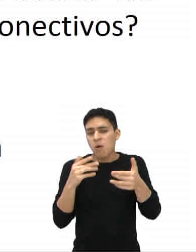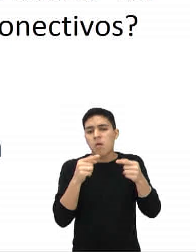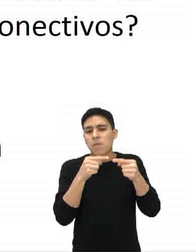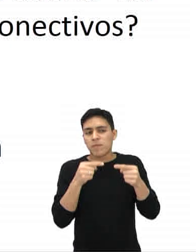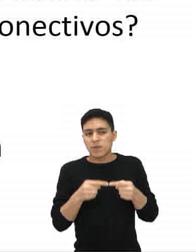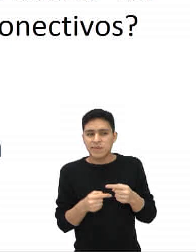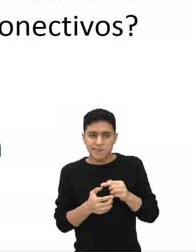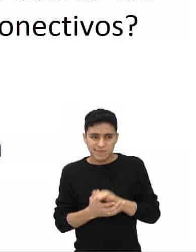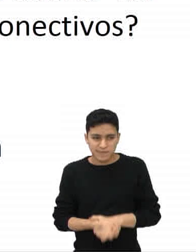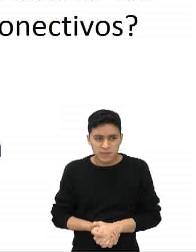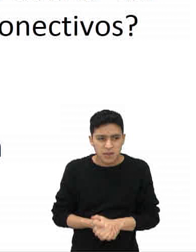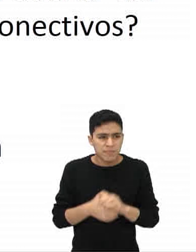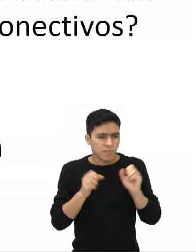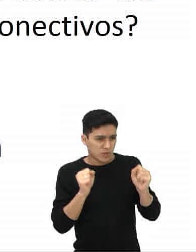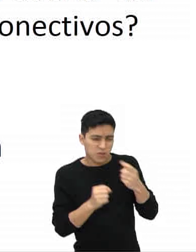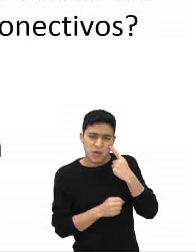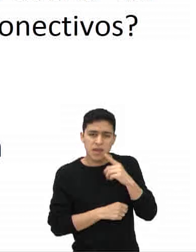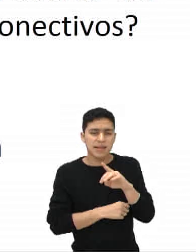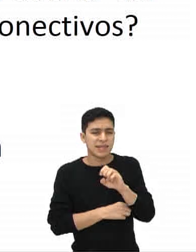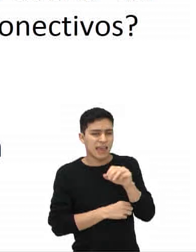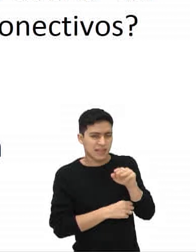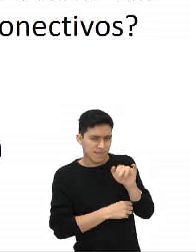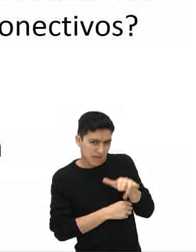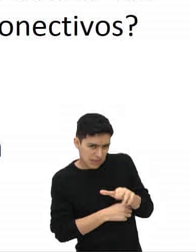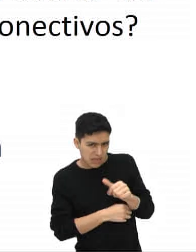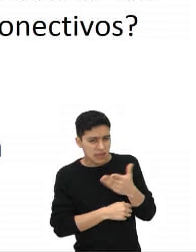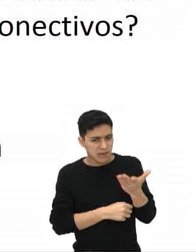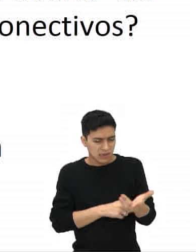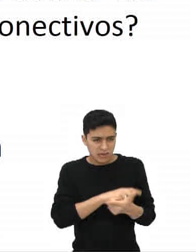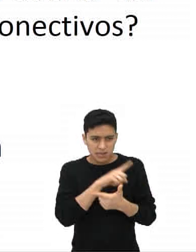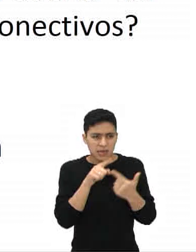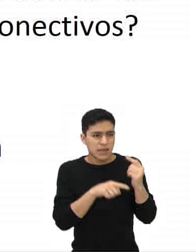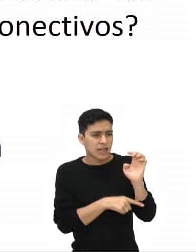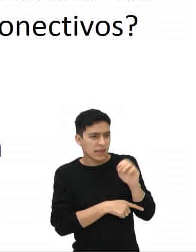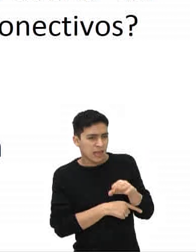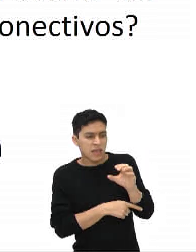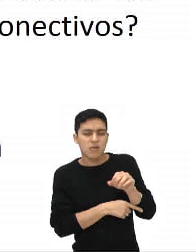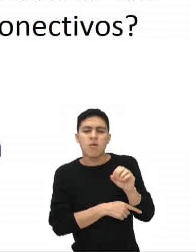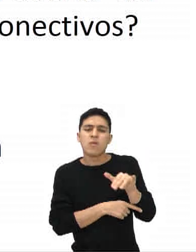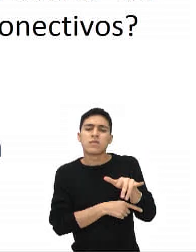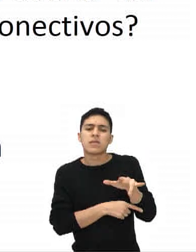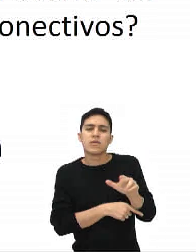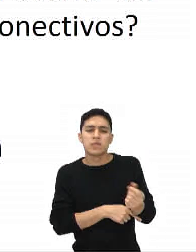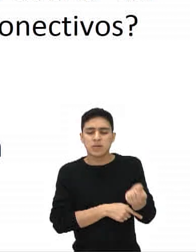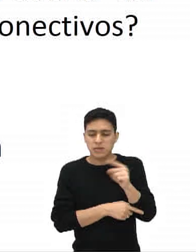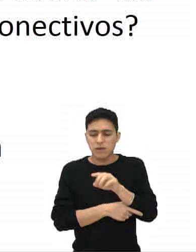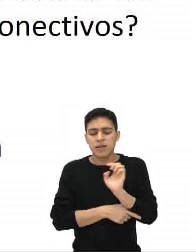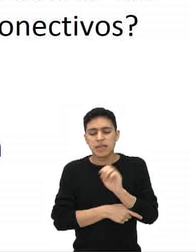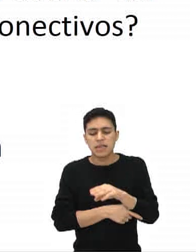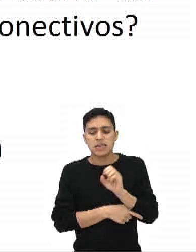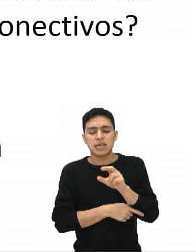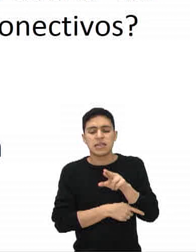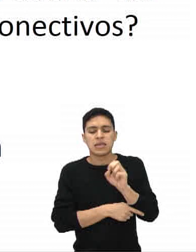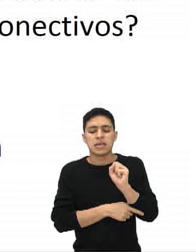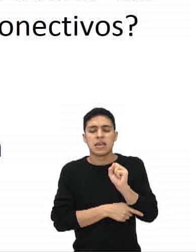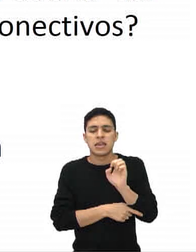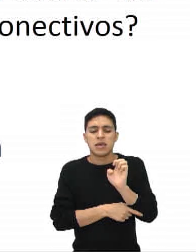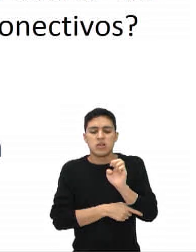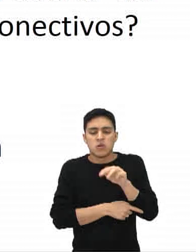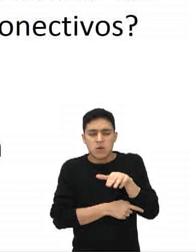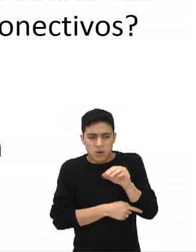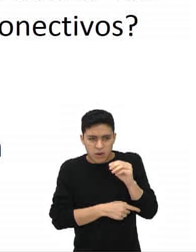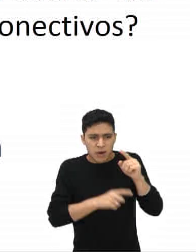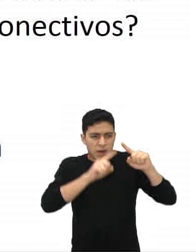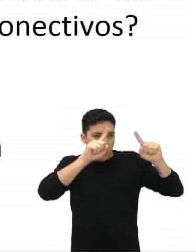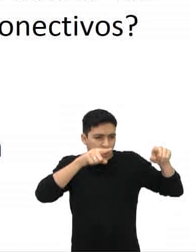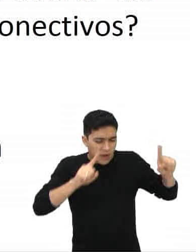respondeu, né? A gente podia usar dessa maneira, em consequência ou em resumo, né? Então, dessa